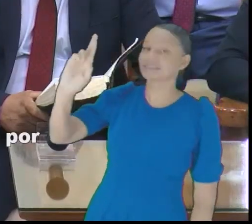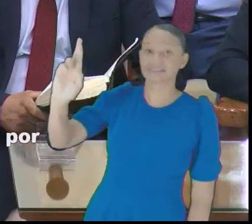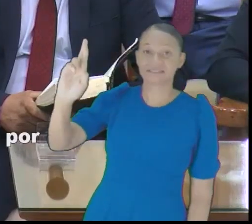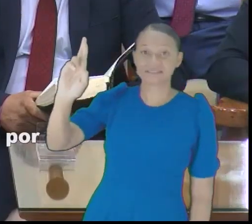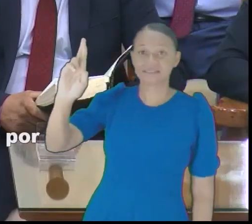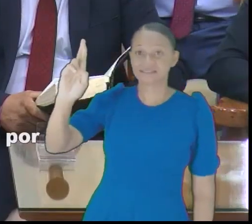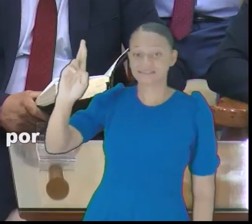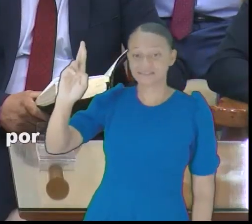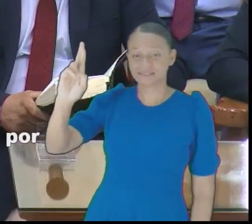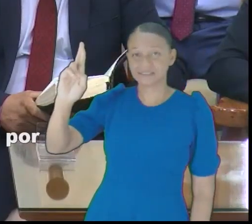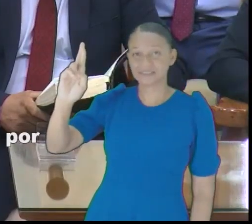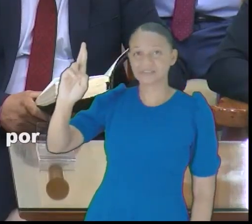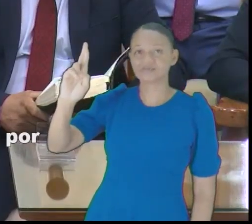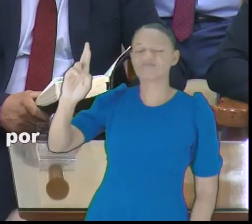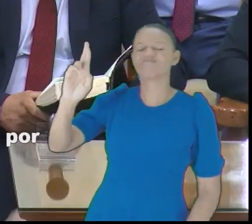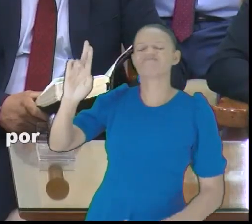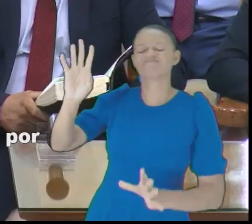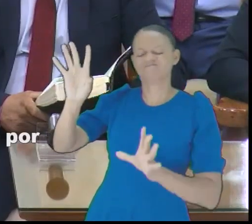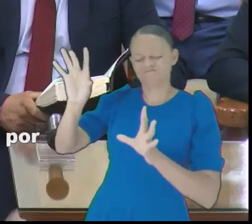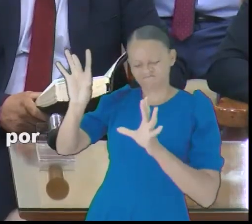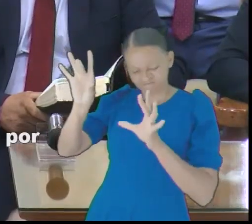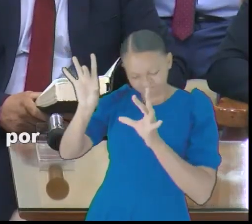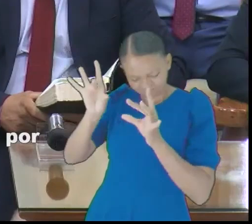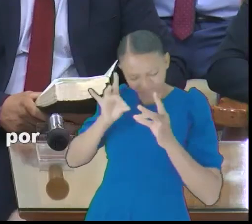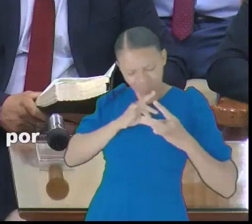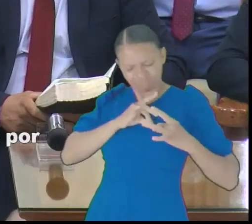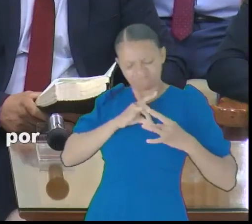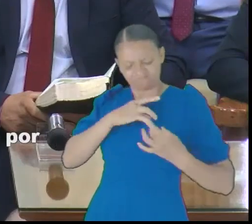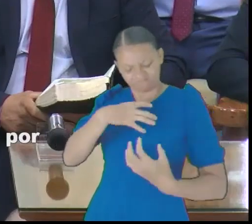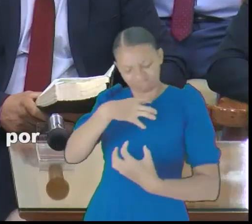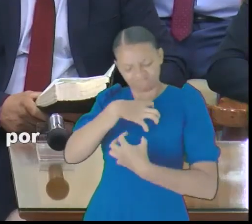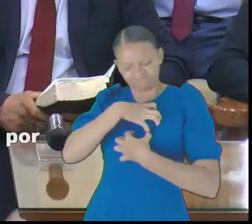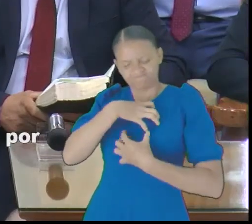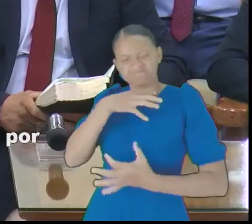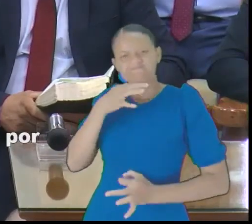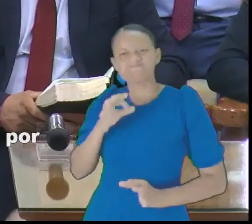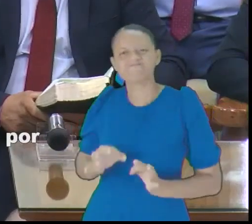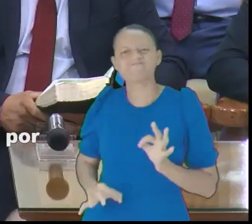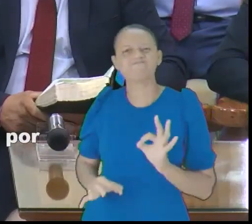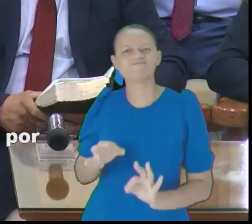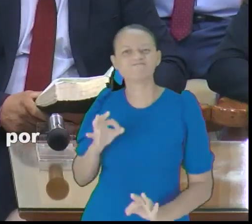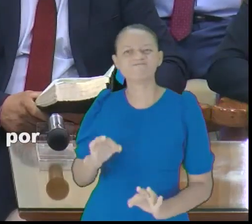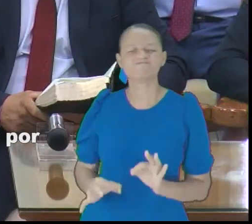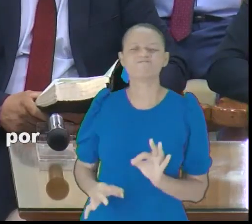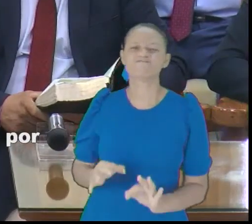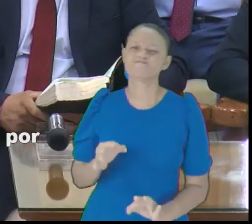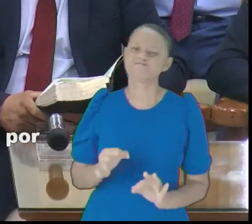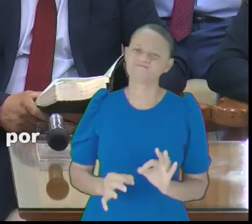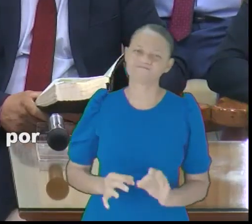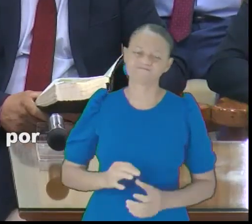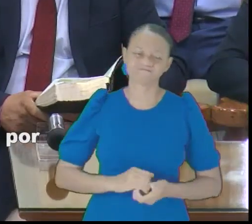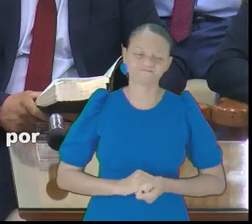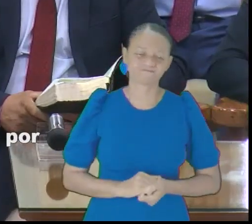e imputou-lhe isto por justiça.